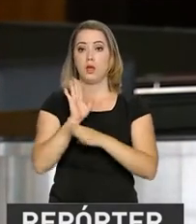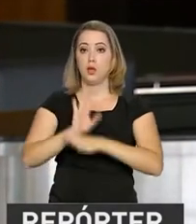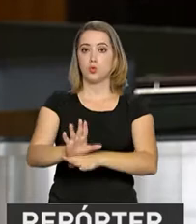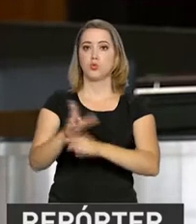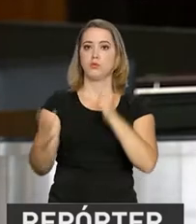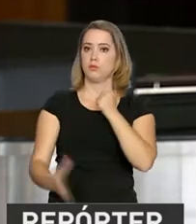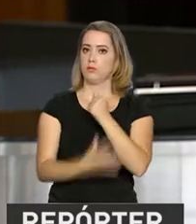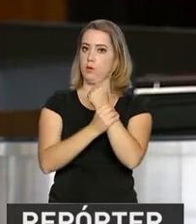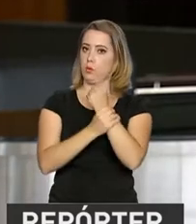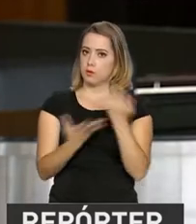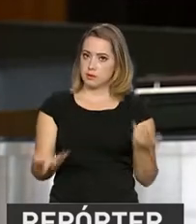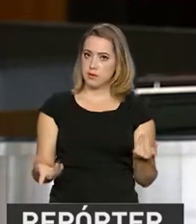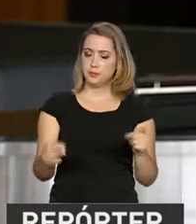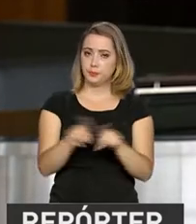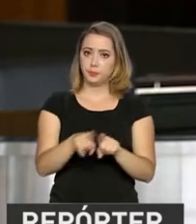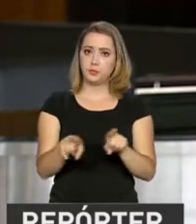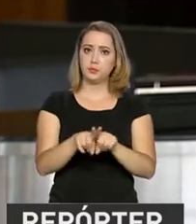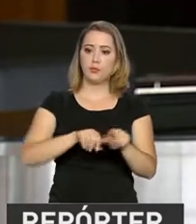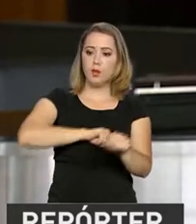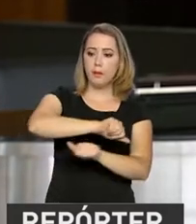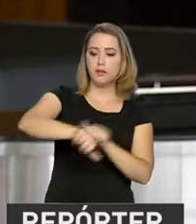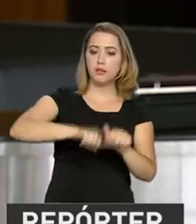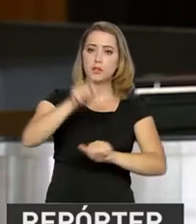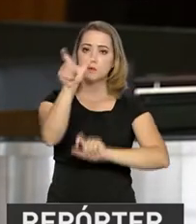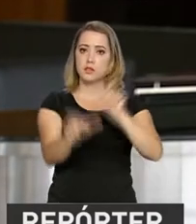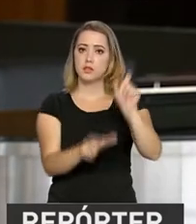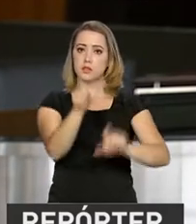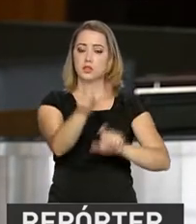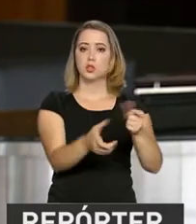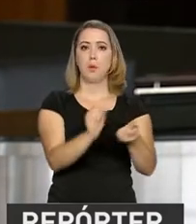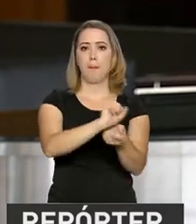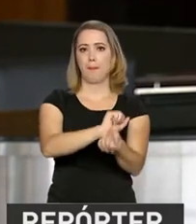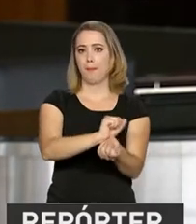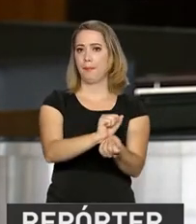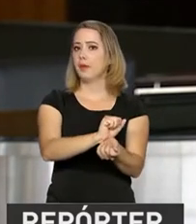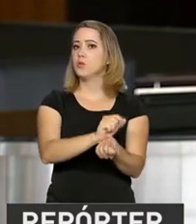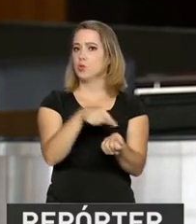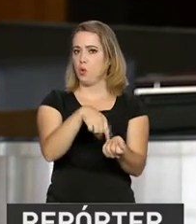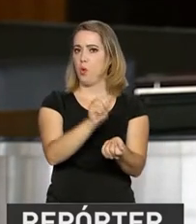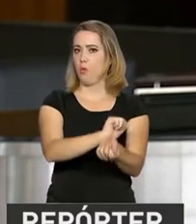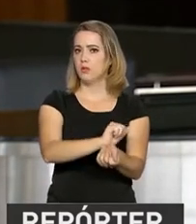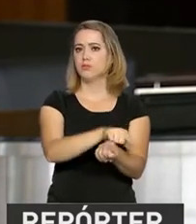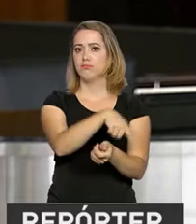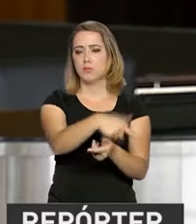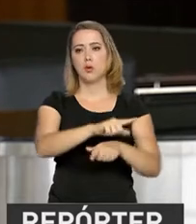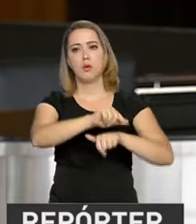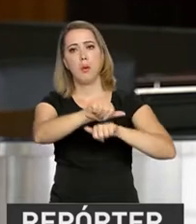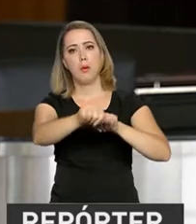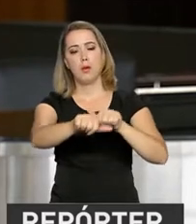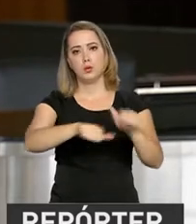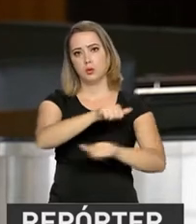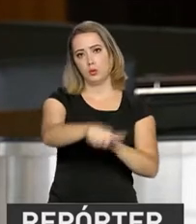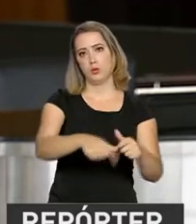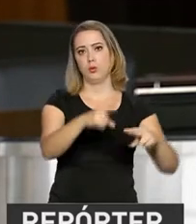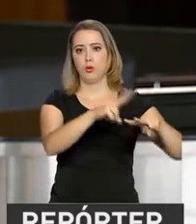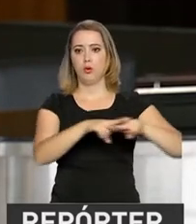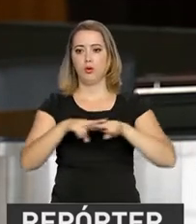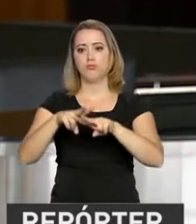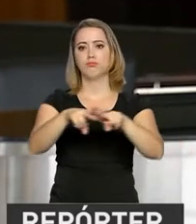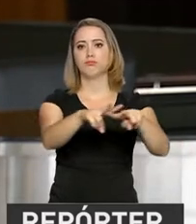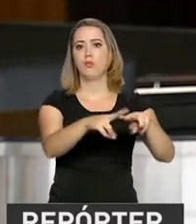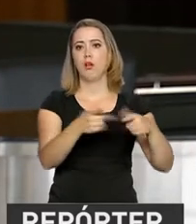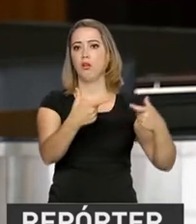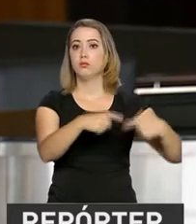a transferência de presidiários do complexo penitenciário anísio jobim para presídios federais por